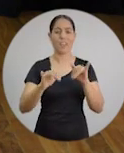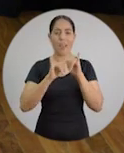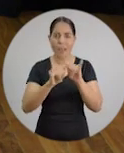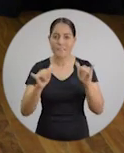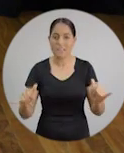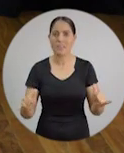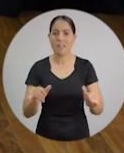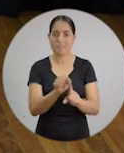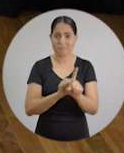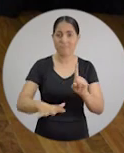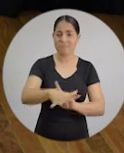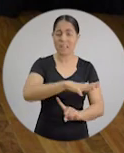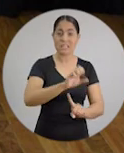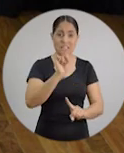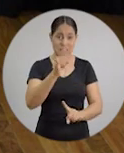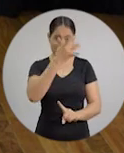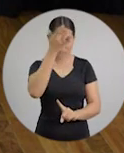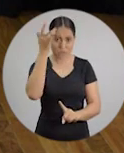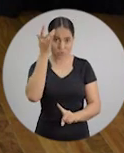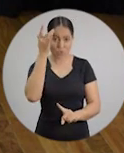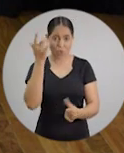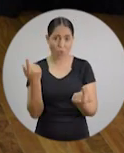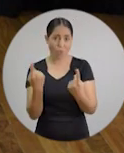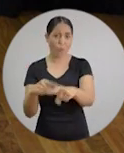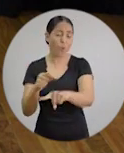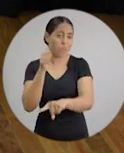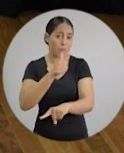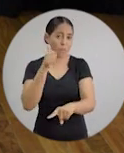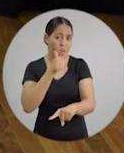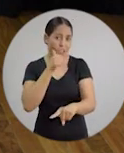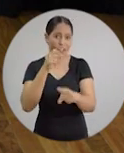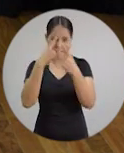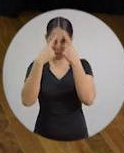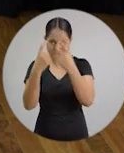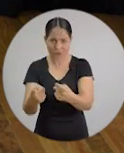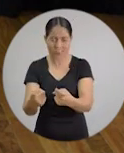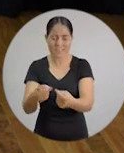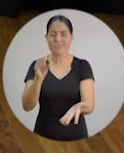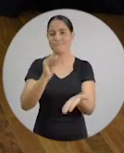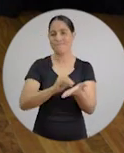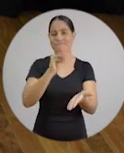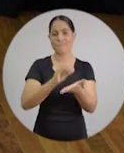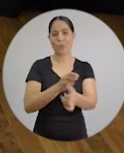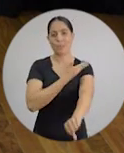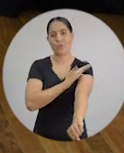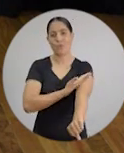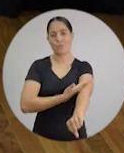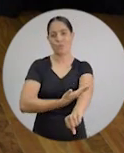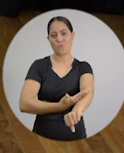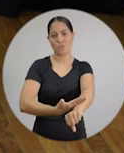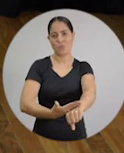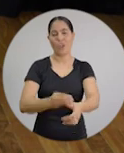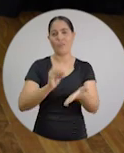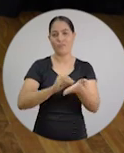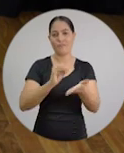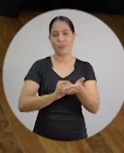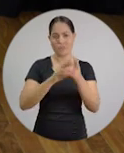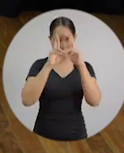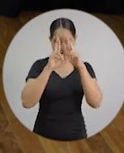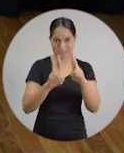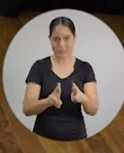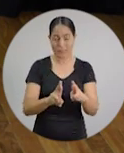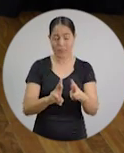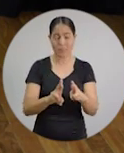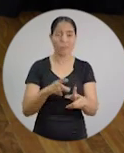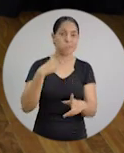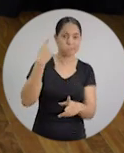o Conselho Federal quer mandar uma mensagem no sentido de que aquele que pratica violência contra a mulher não tem a conduta, não tem os